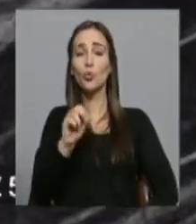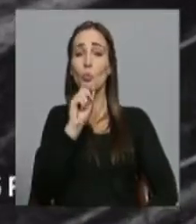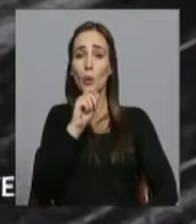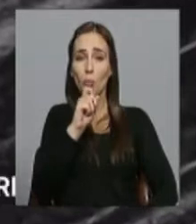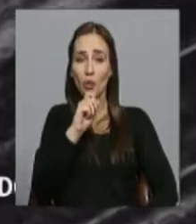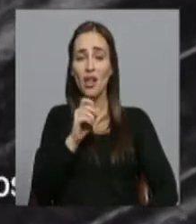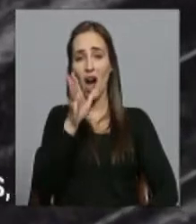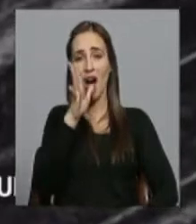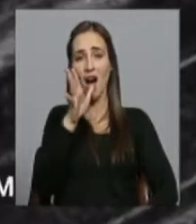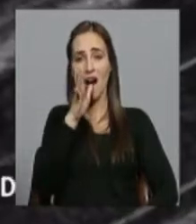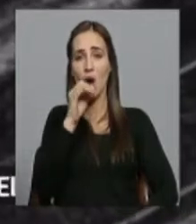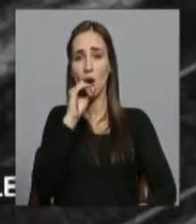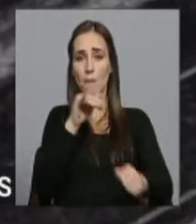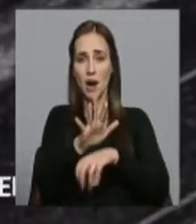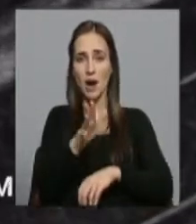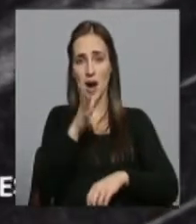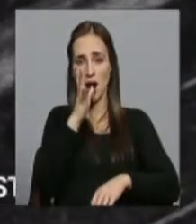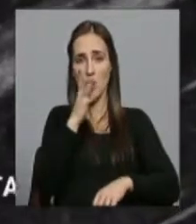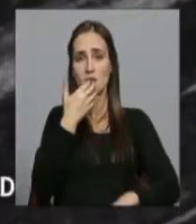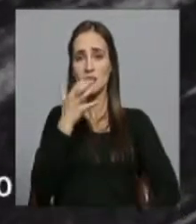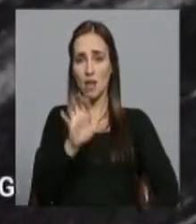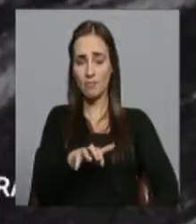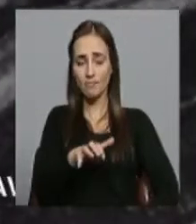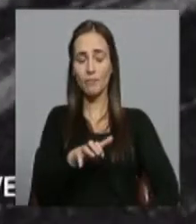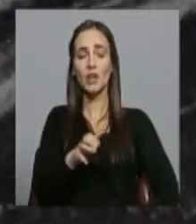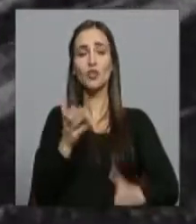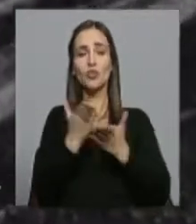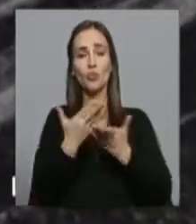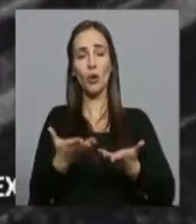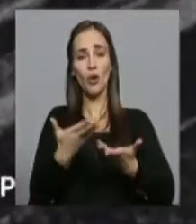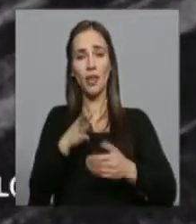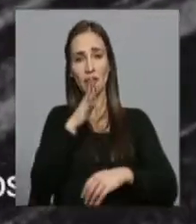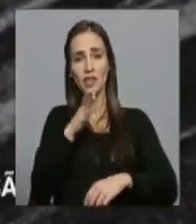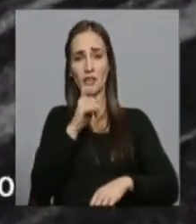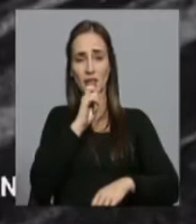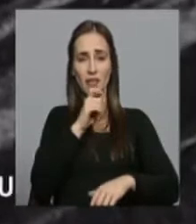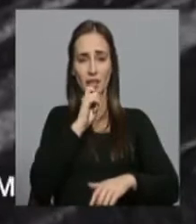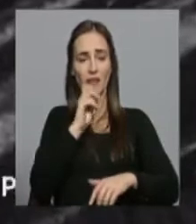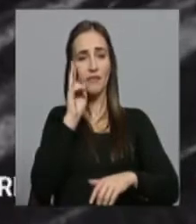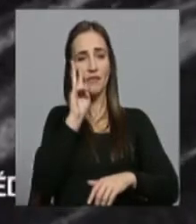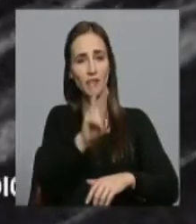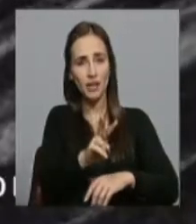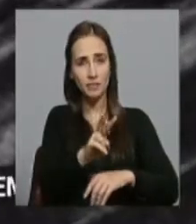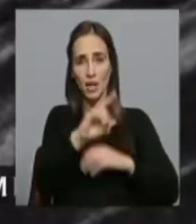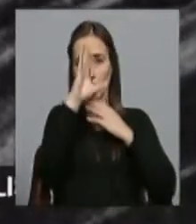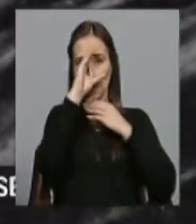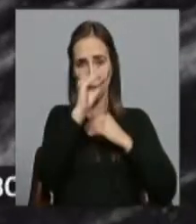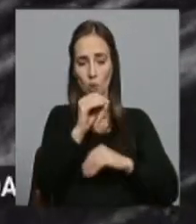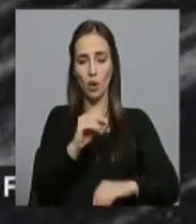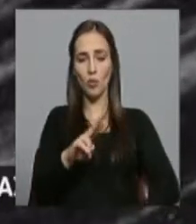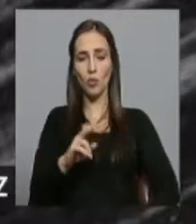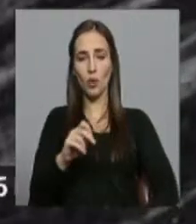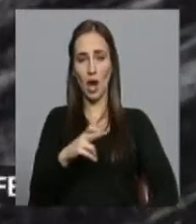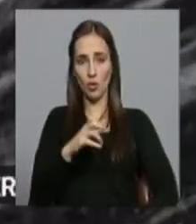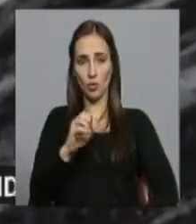salgada. E este estudo diz agora que nós já temos tecnologia para ver isso nas próprias luas do Urano e, pequena nota lateral, o timing da